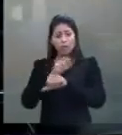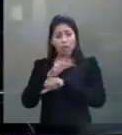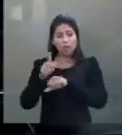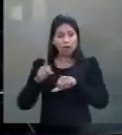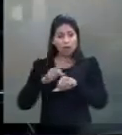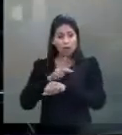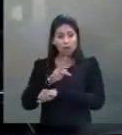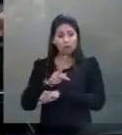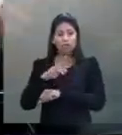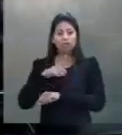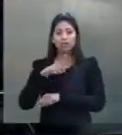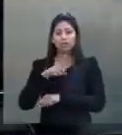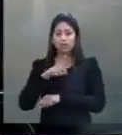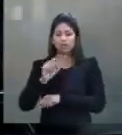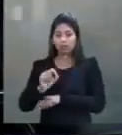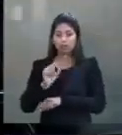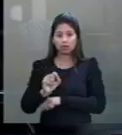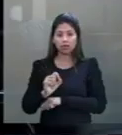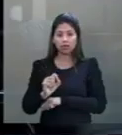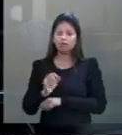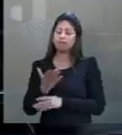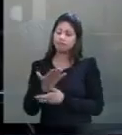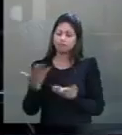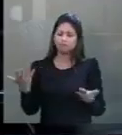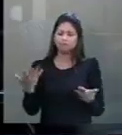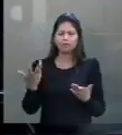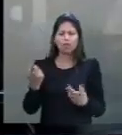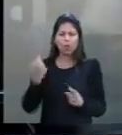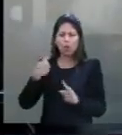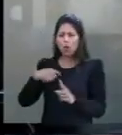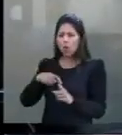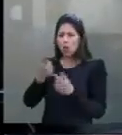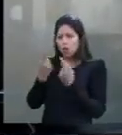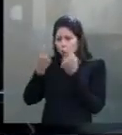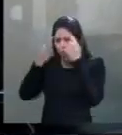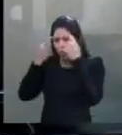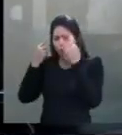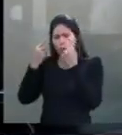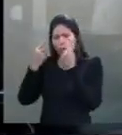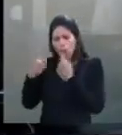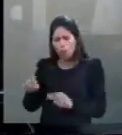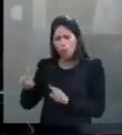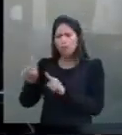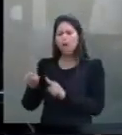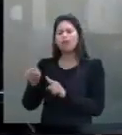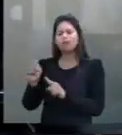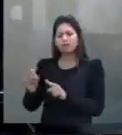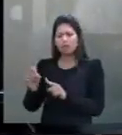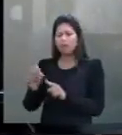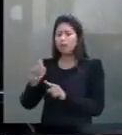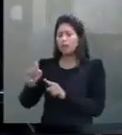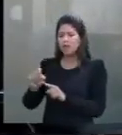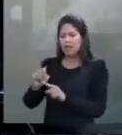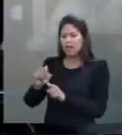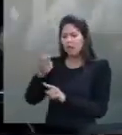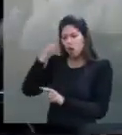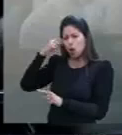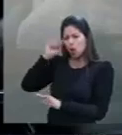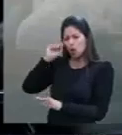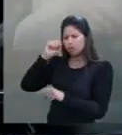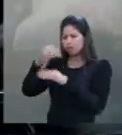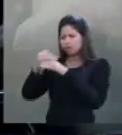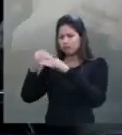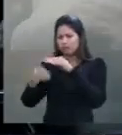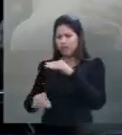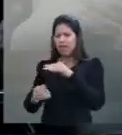racismo estrutural e o trabalho escravo. Está aí. Não haverá